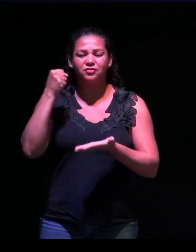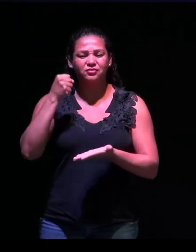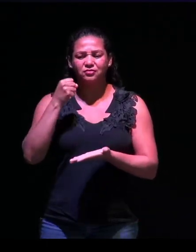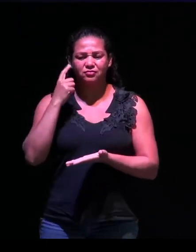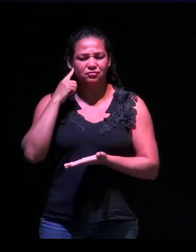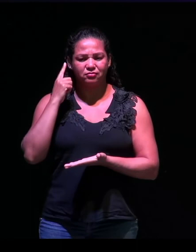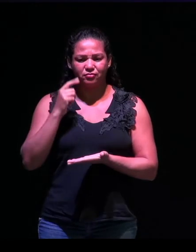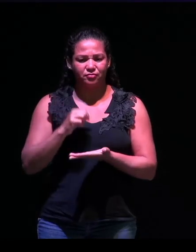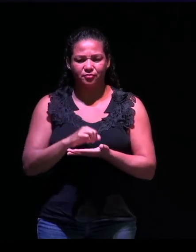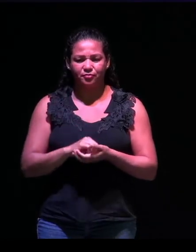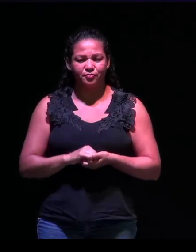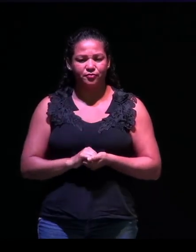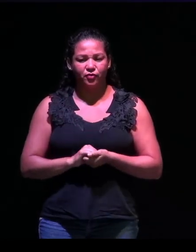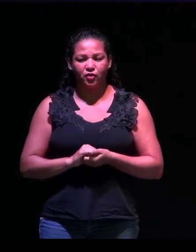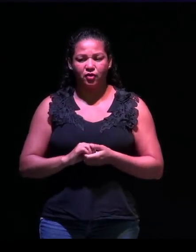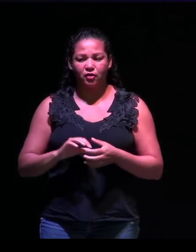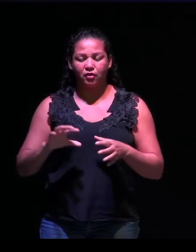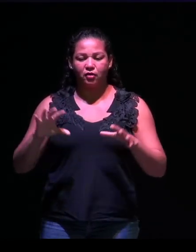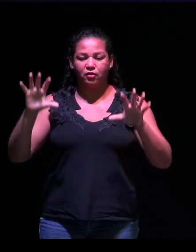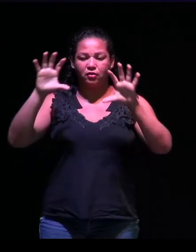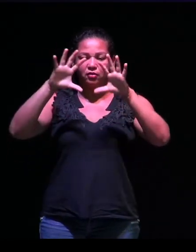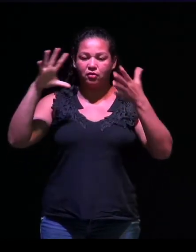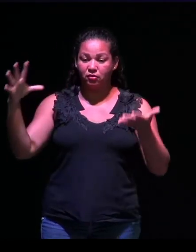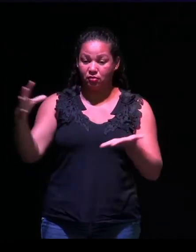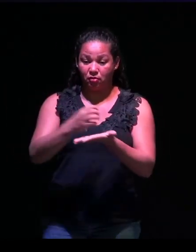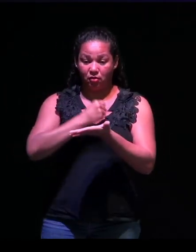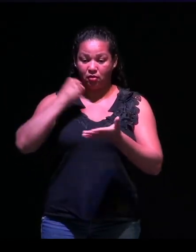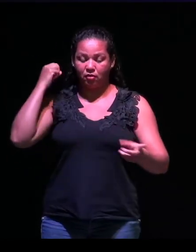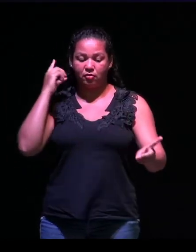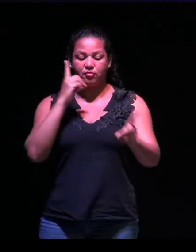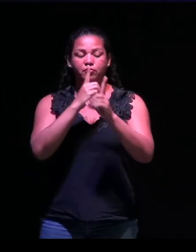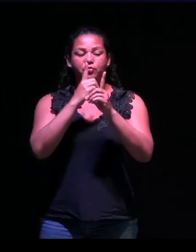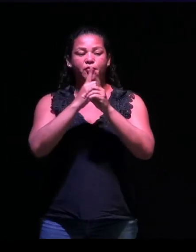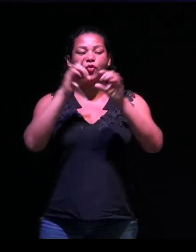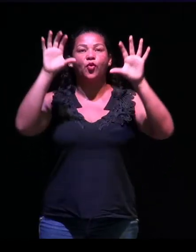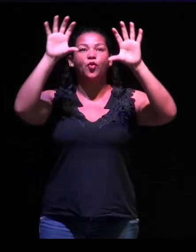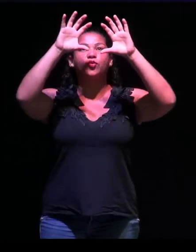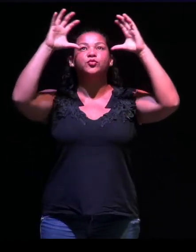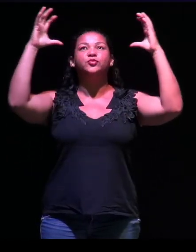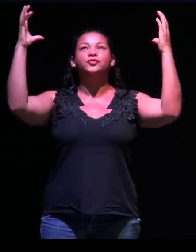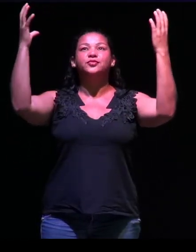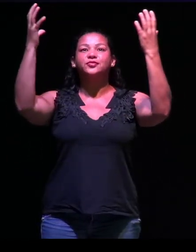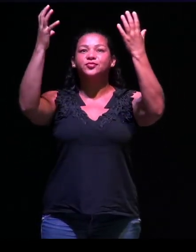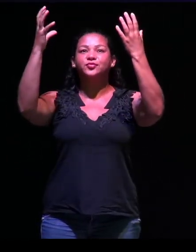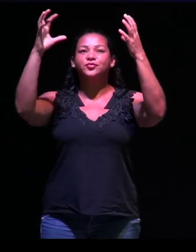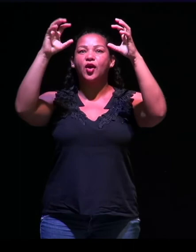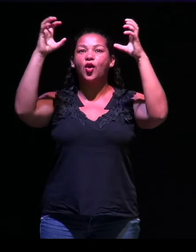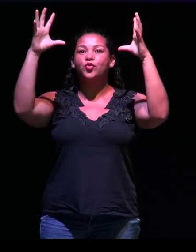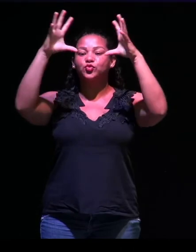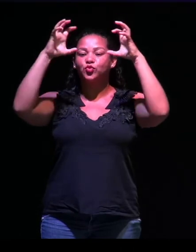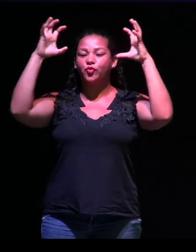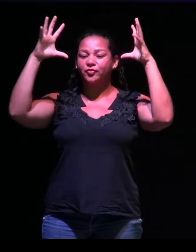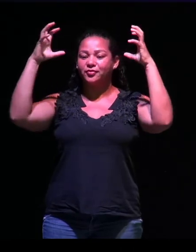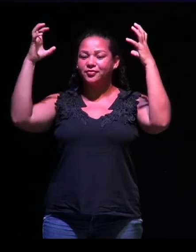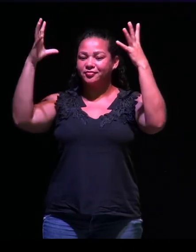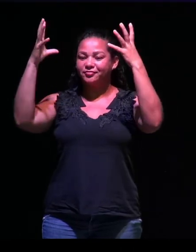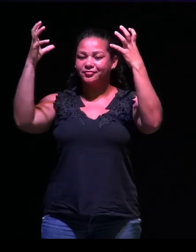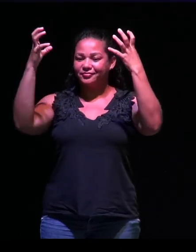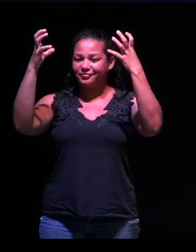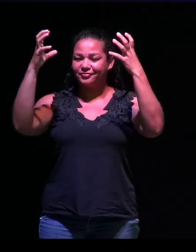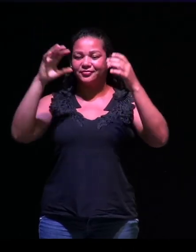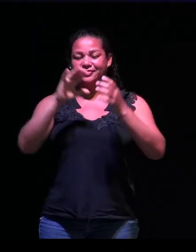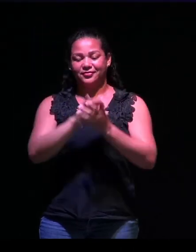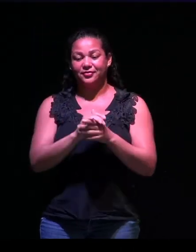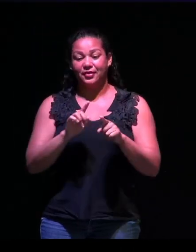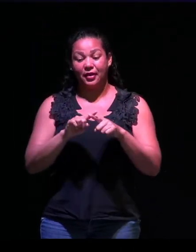diz, e nós seremos arrebatados e encontraremos o Senhor nas nuvens. É isso que a Bíblia diz na primeira parte, que é o arrebatamento.